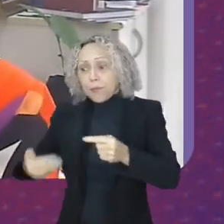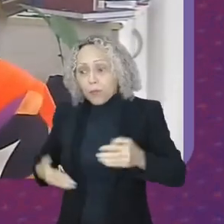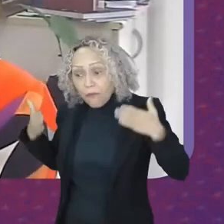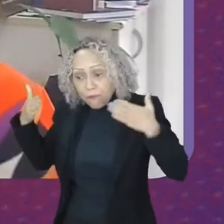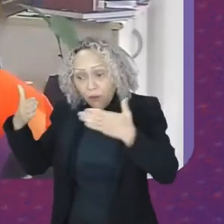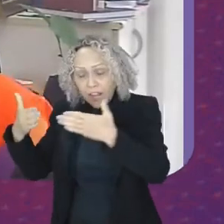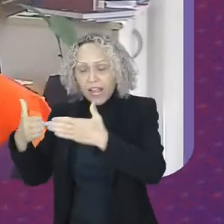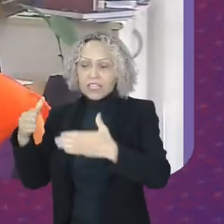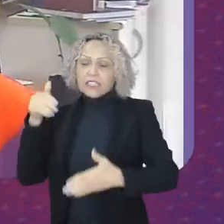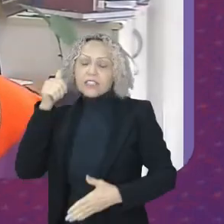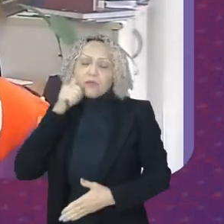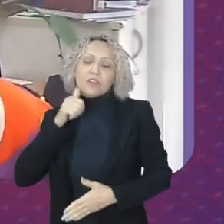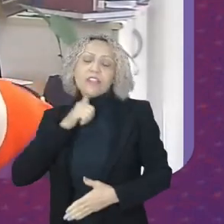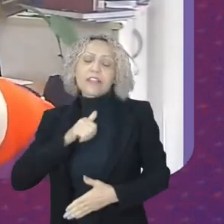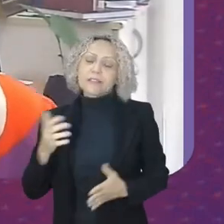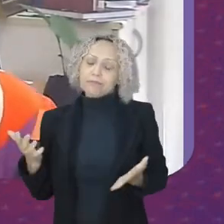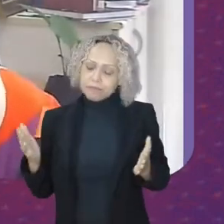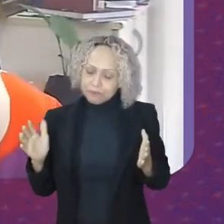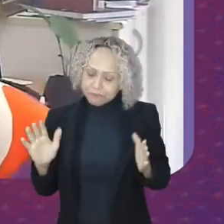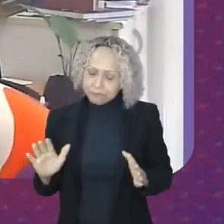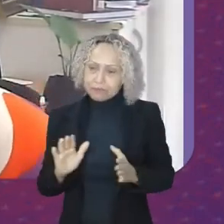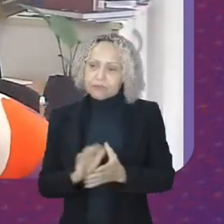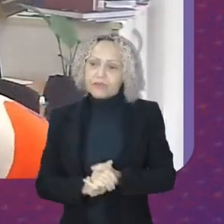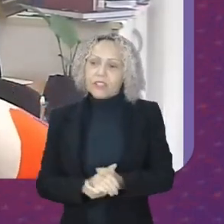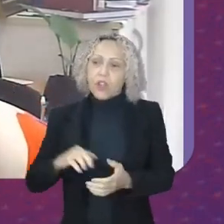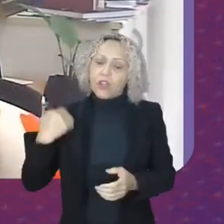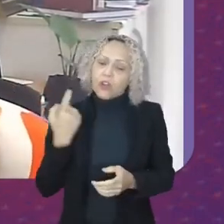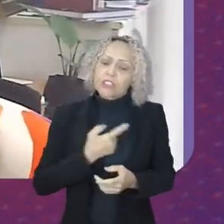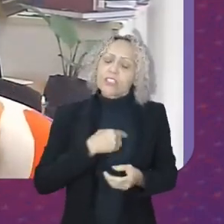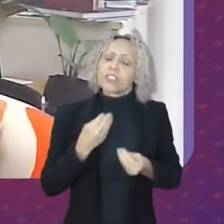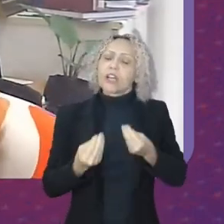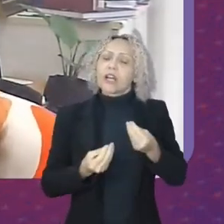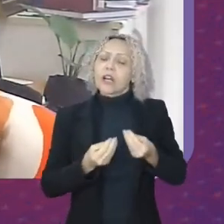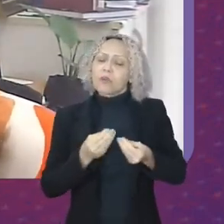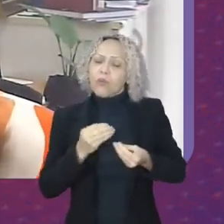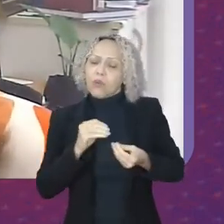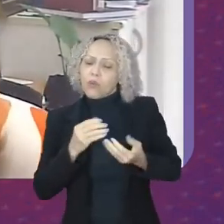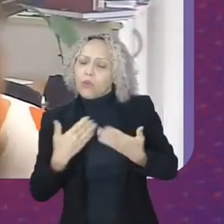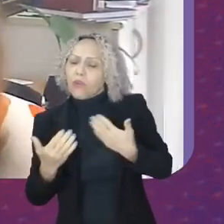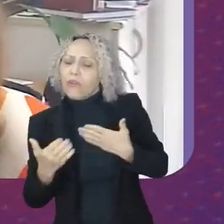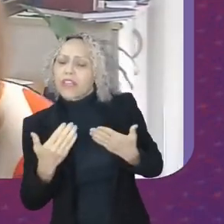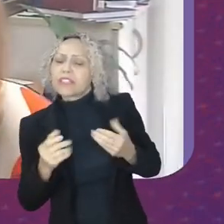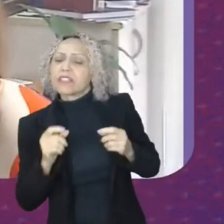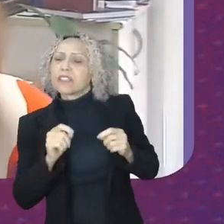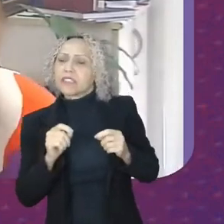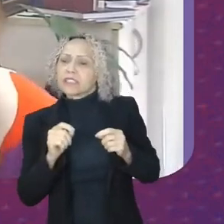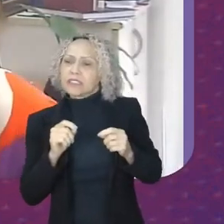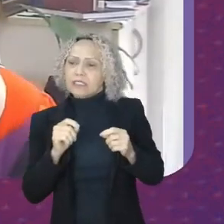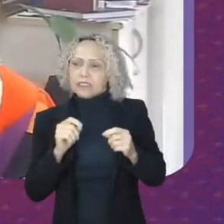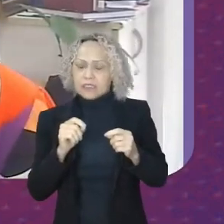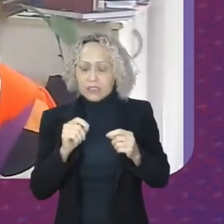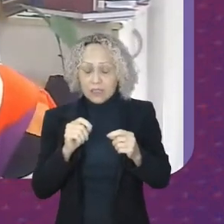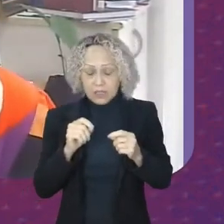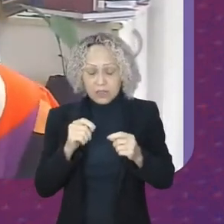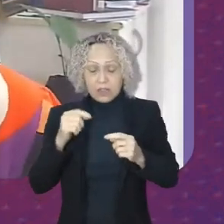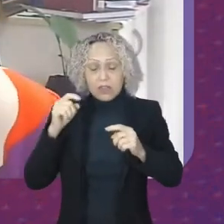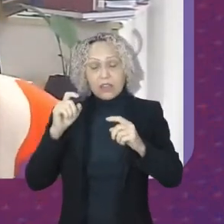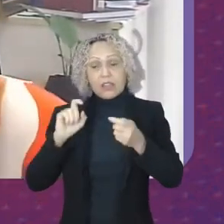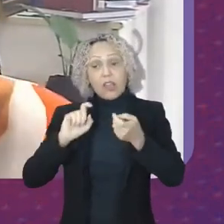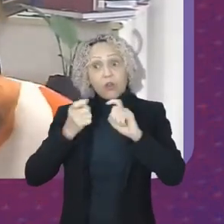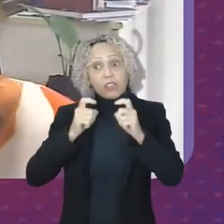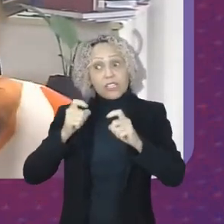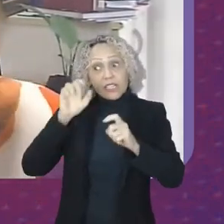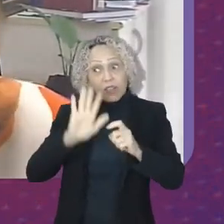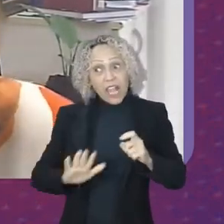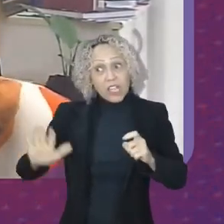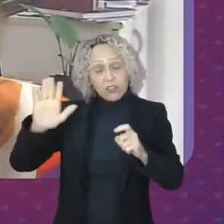ministérios aqui, que já estamos negociando isso, e depois a gente vai abrir para estados e municípios. Uma coisa importante é que, mesmo com